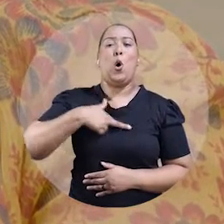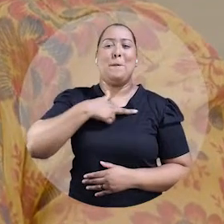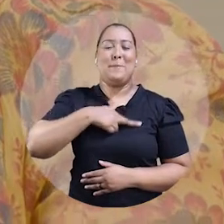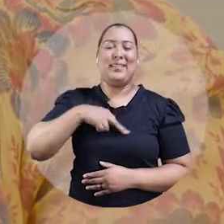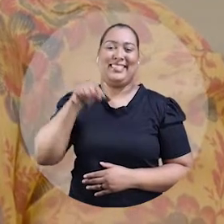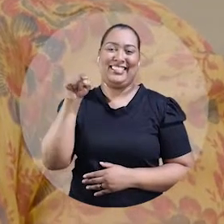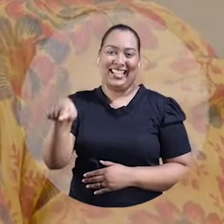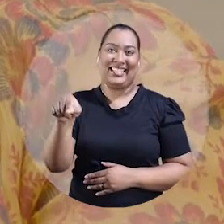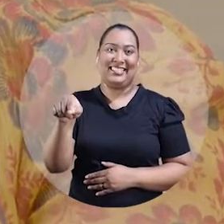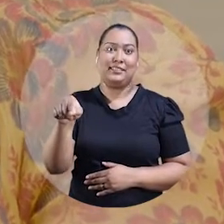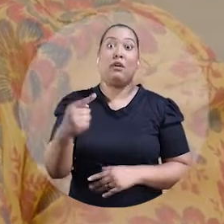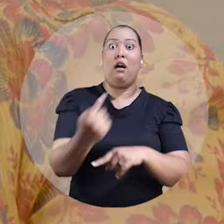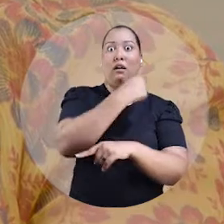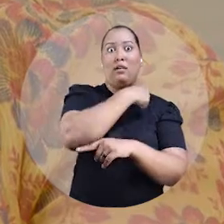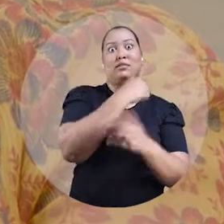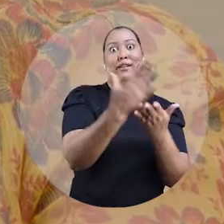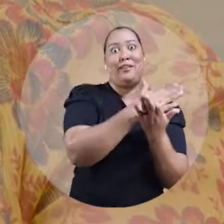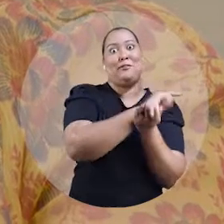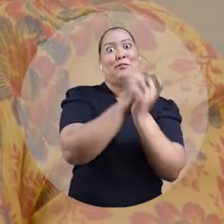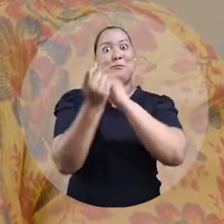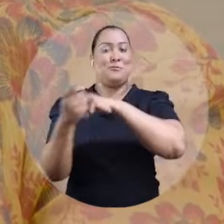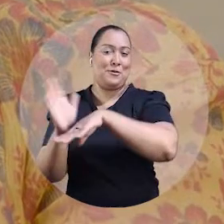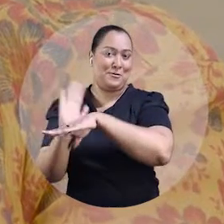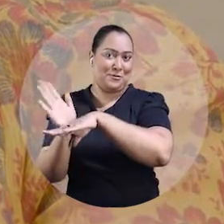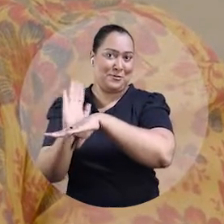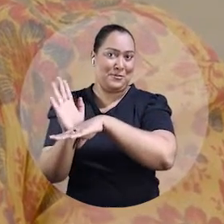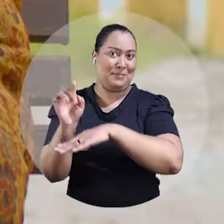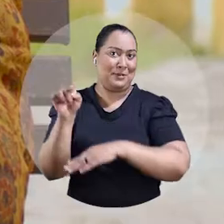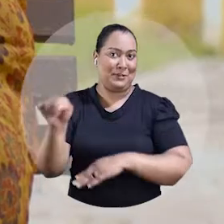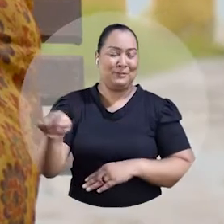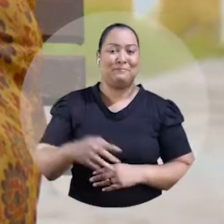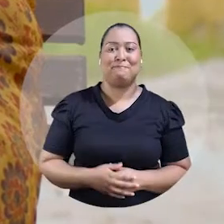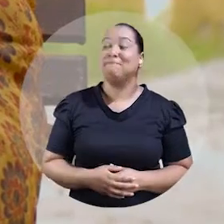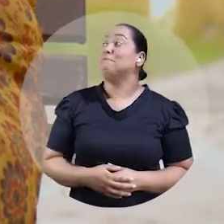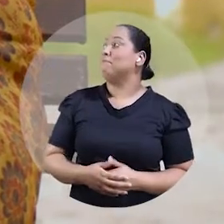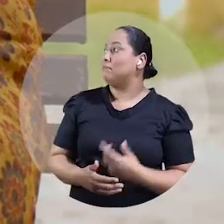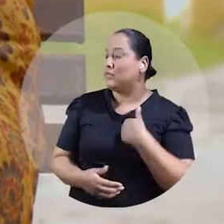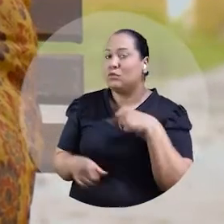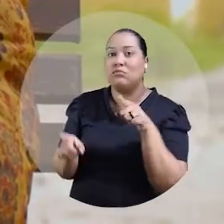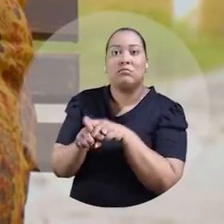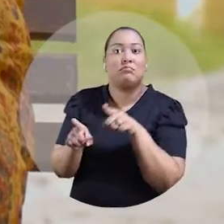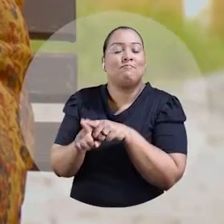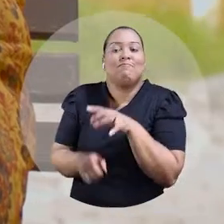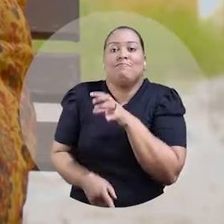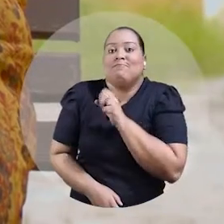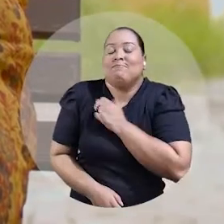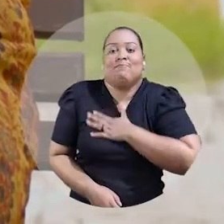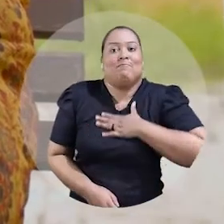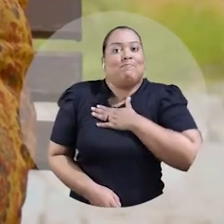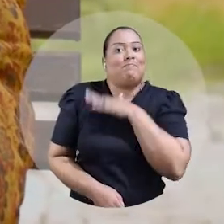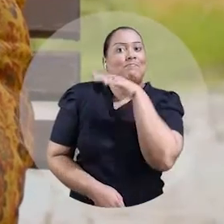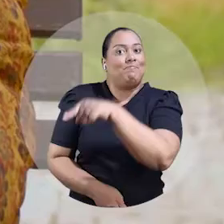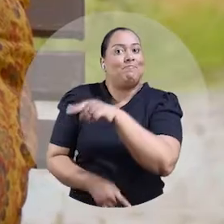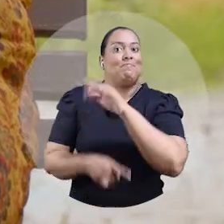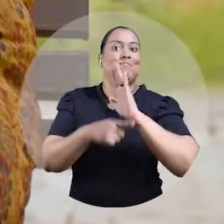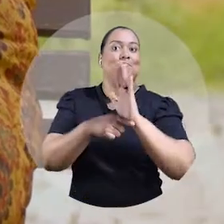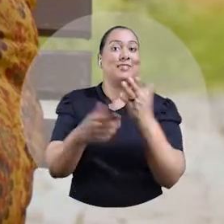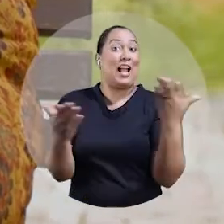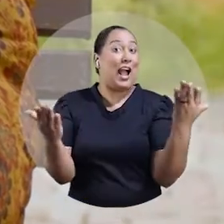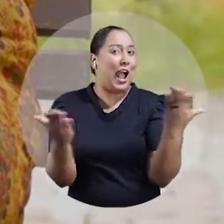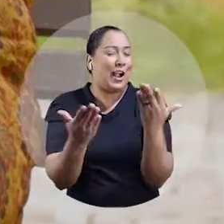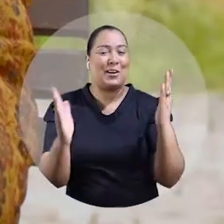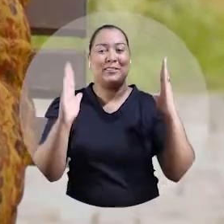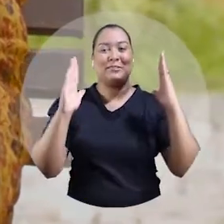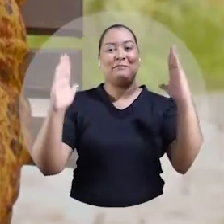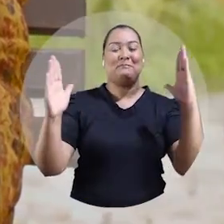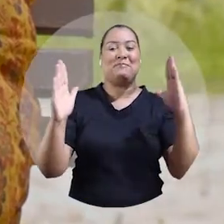cito, né, e que foi transformado em filme, né, filme. Eu também gosto muito desse filme. Sim. Agora, no